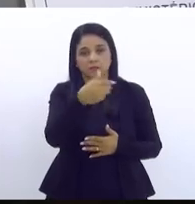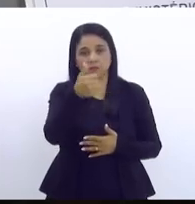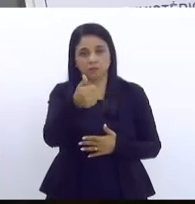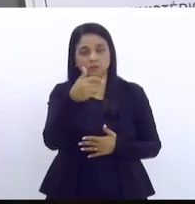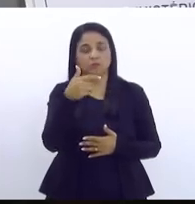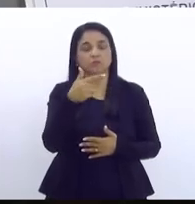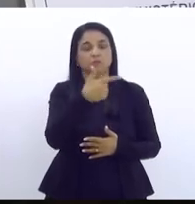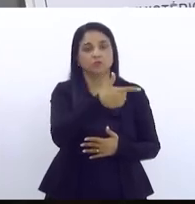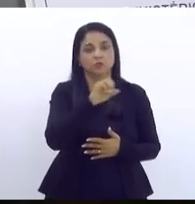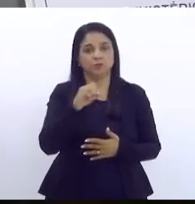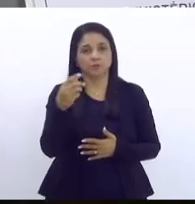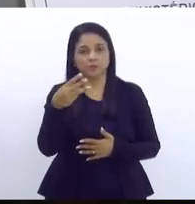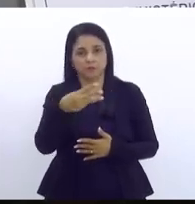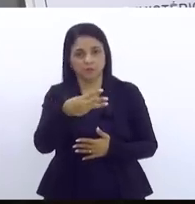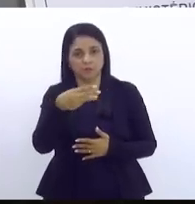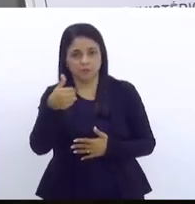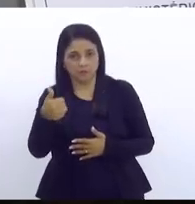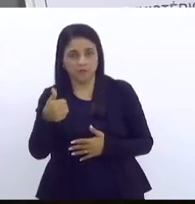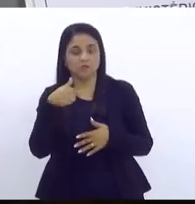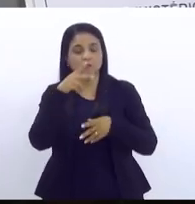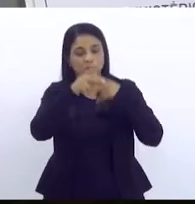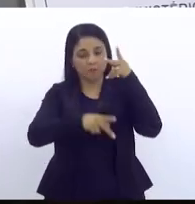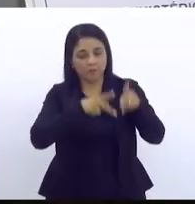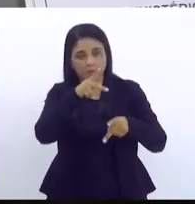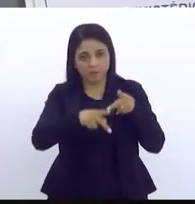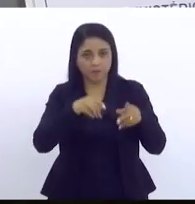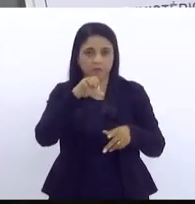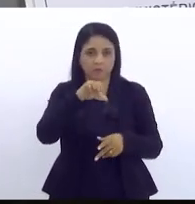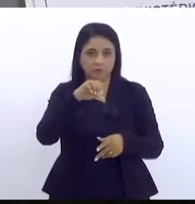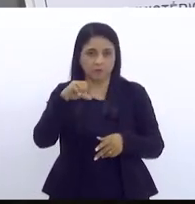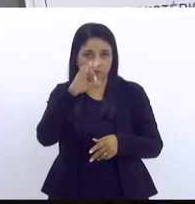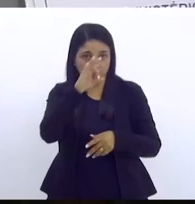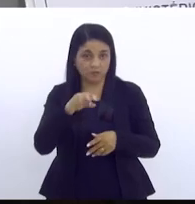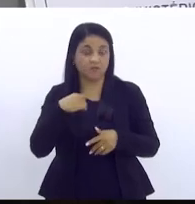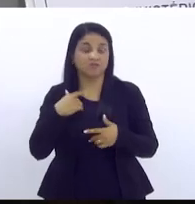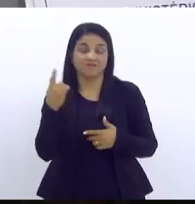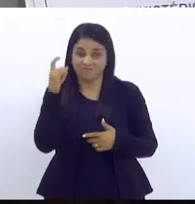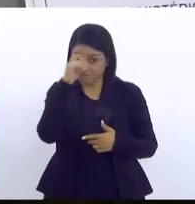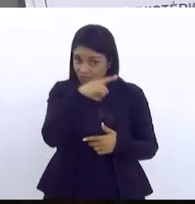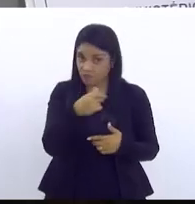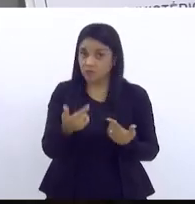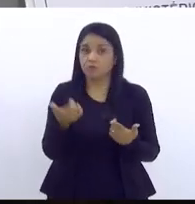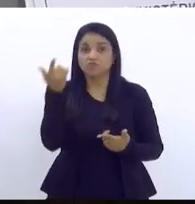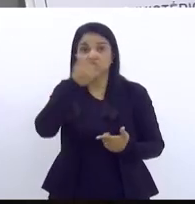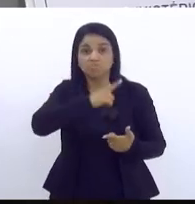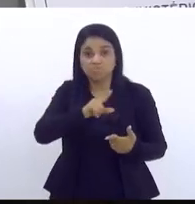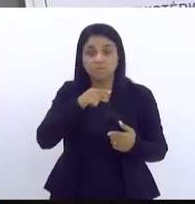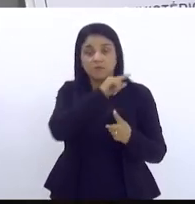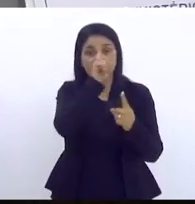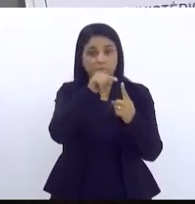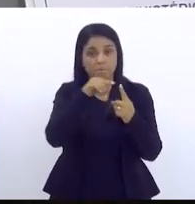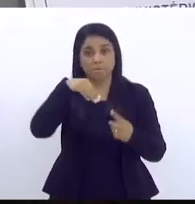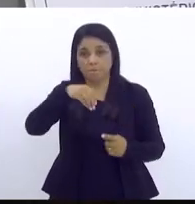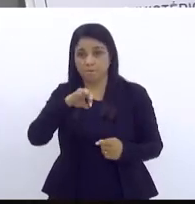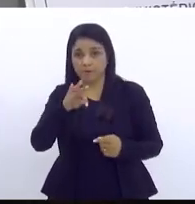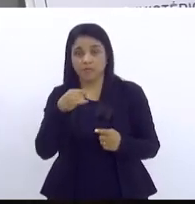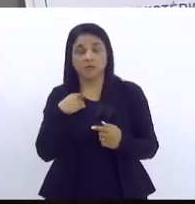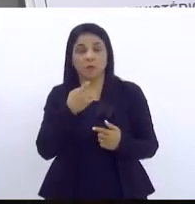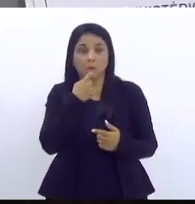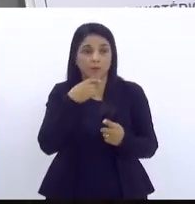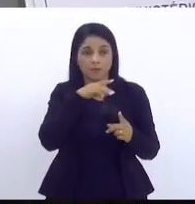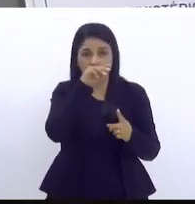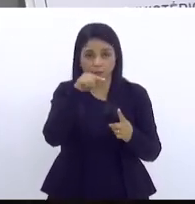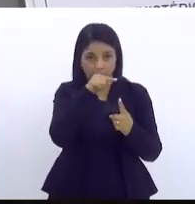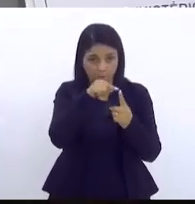99% da da população e a gente tá muito longe disso e a gente só vai conseguir alcançar essa meta ou chegar perto dessa meta